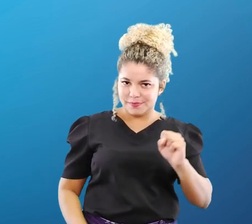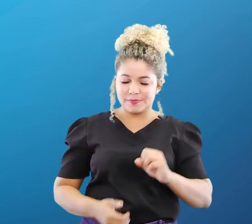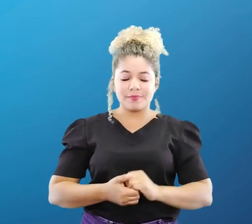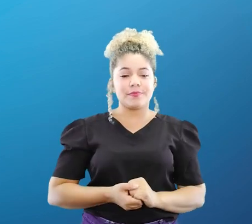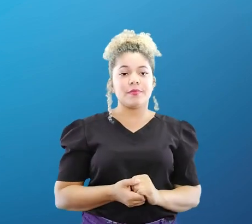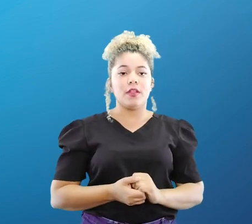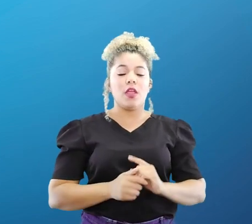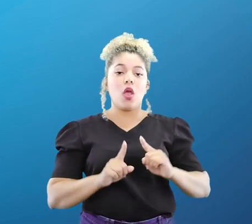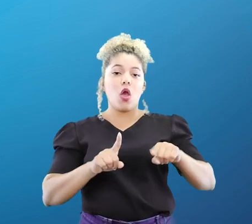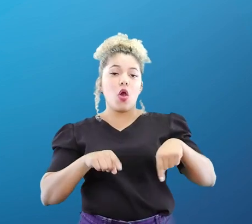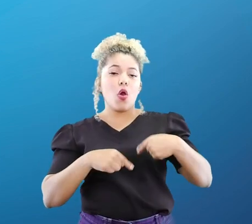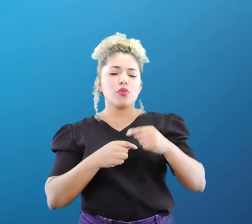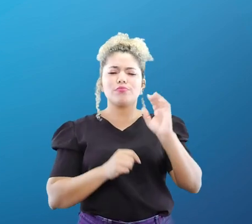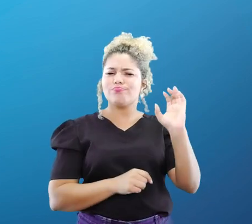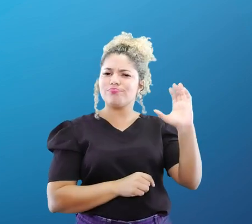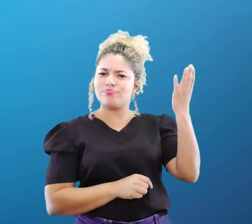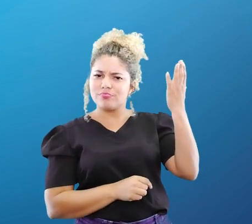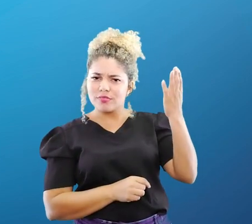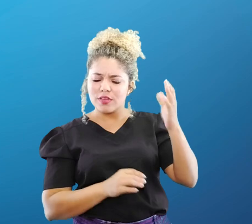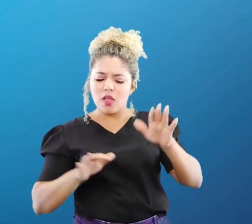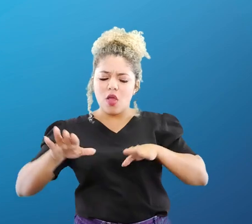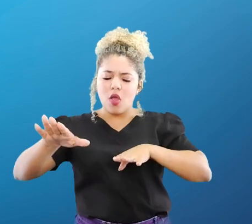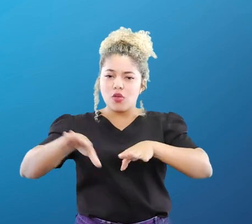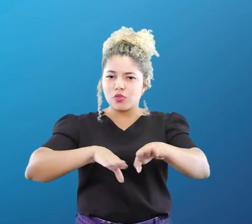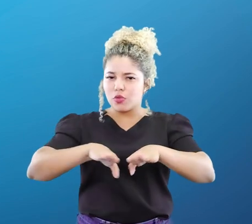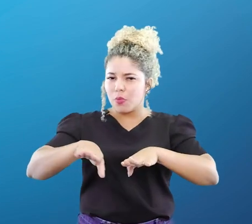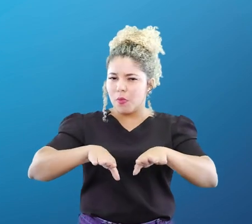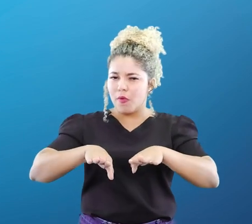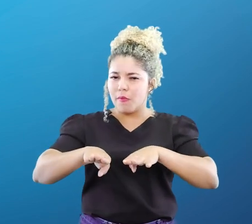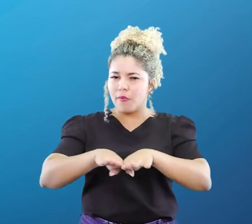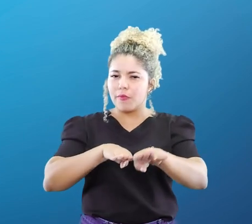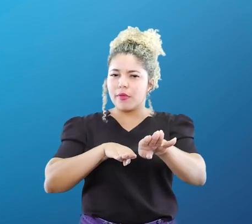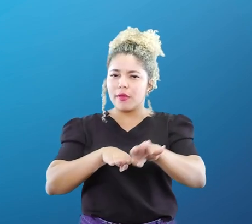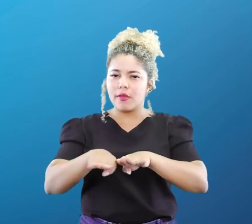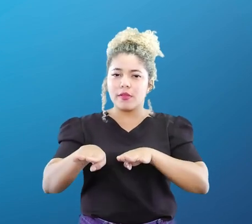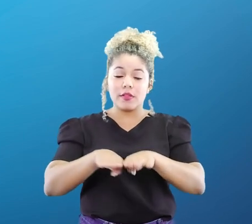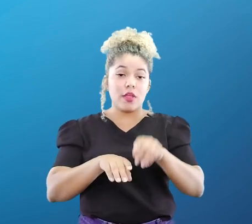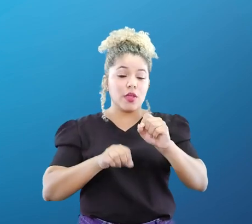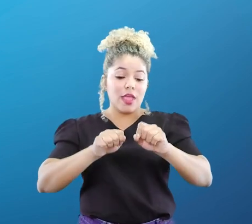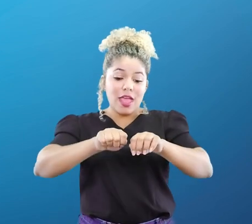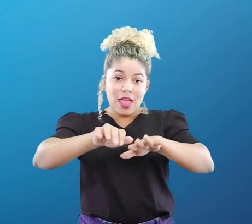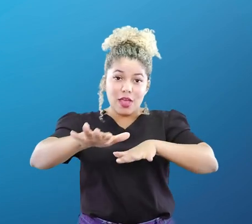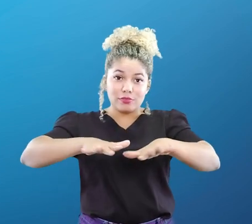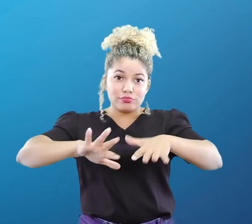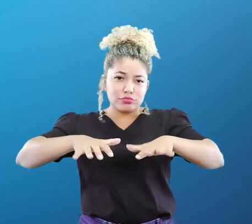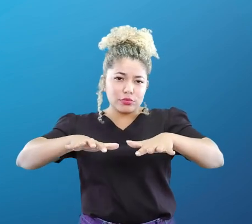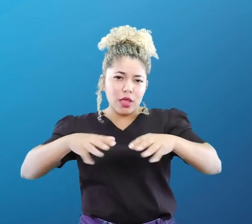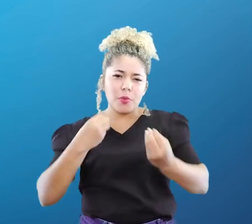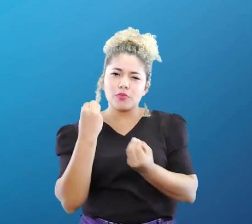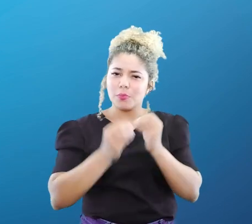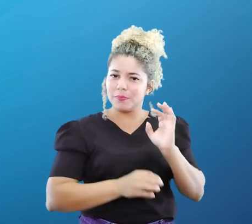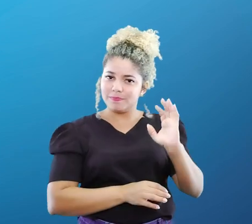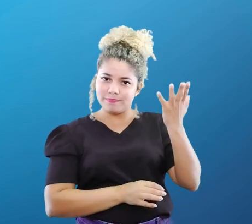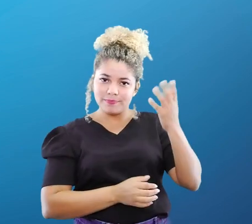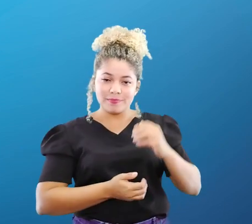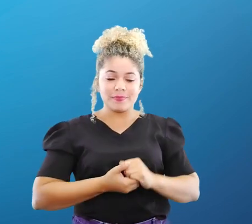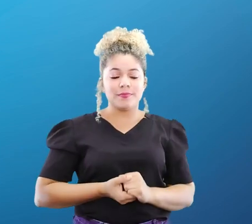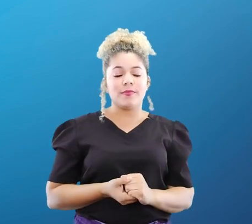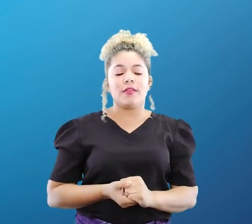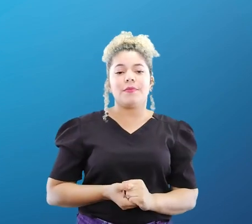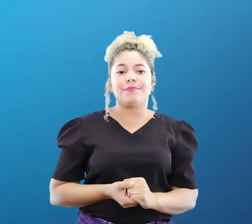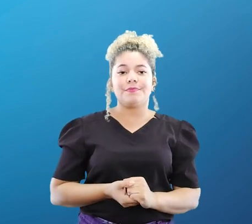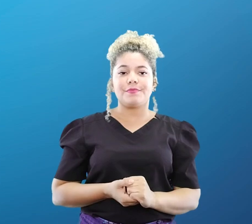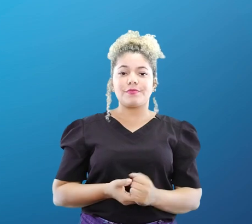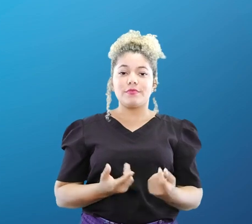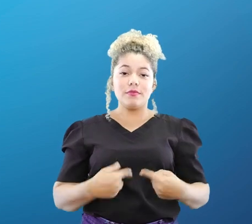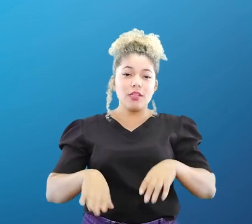Uma outra consequência do movimento das placas tectônicas são chamados terremotos. Como que eles acontecem? A